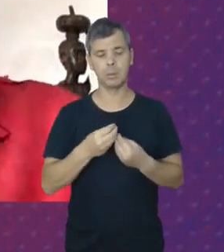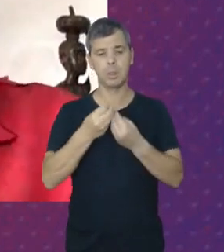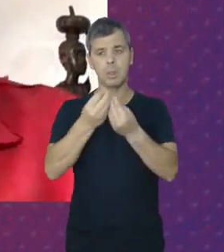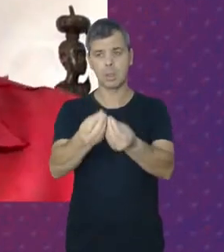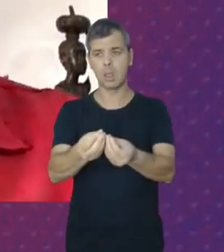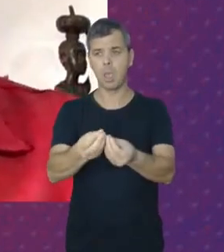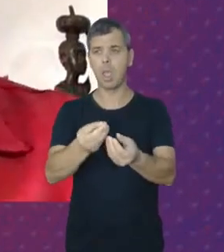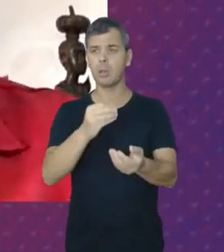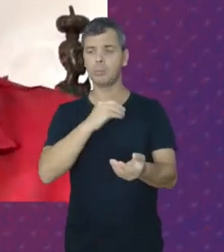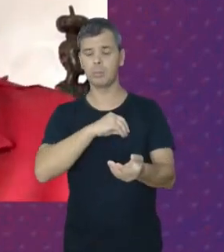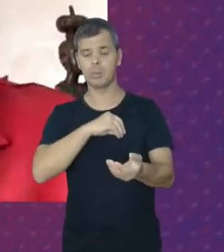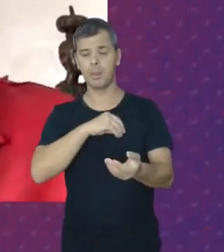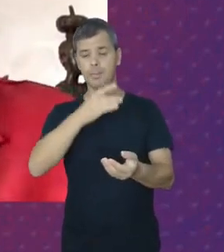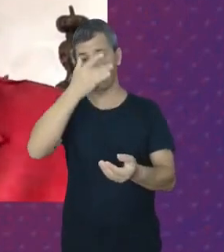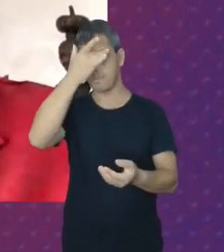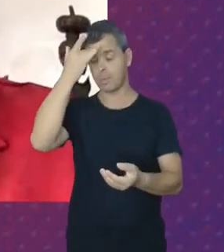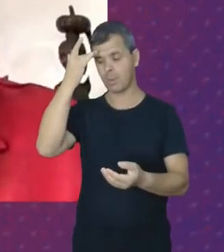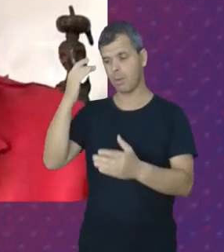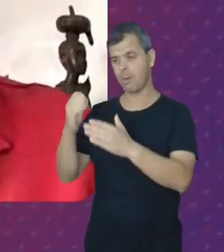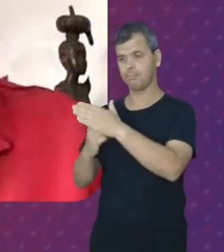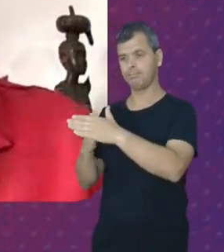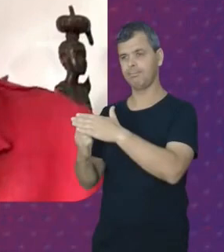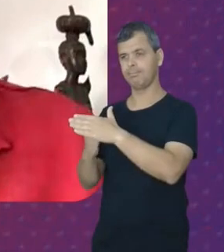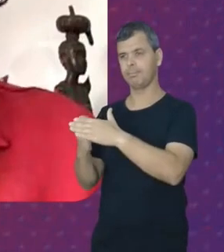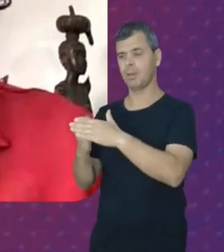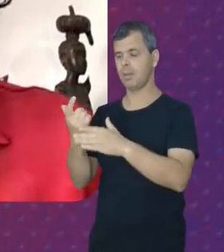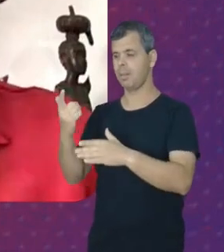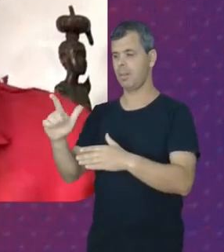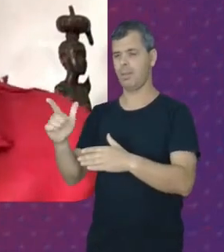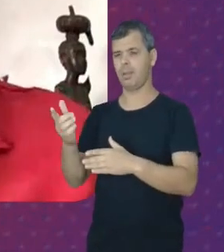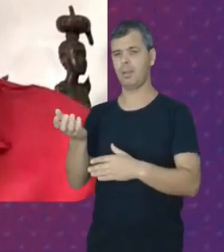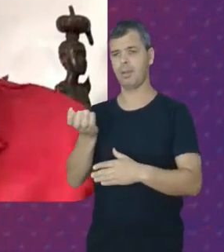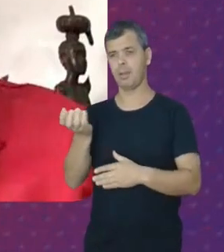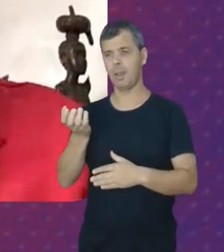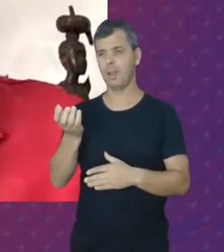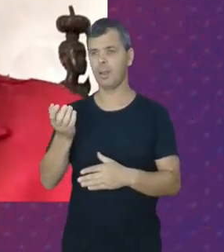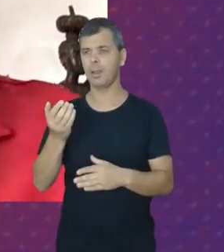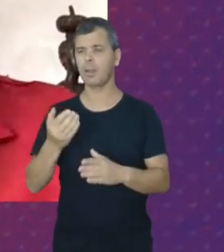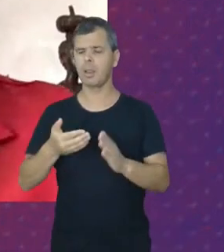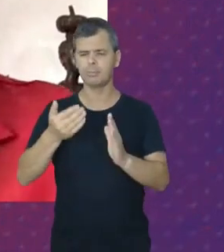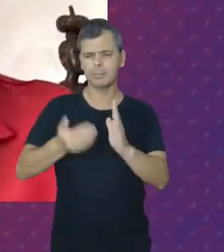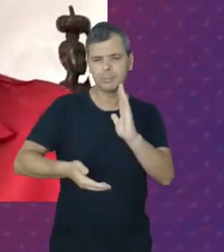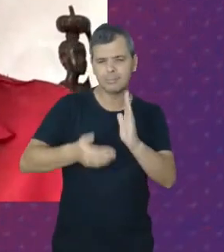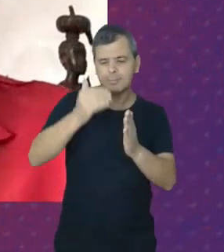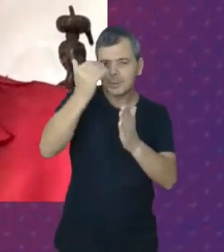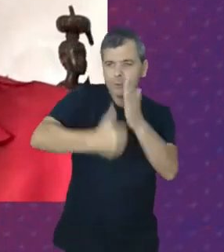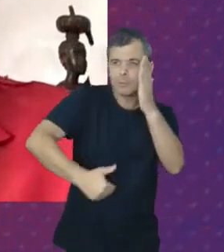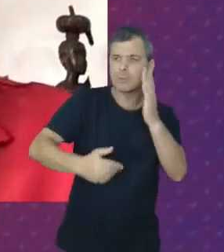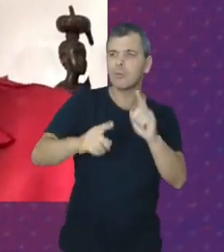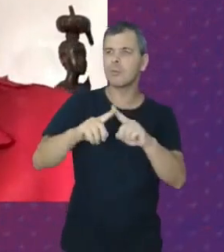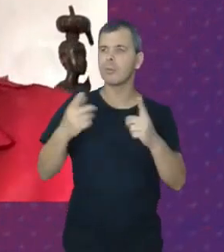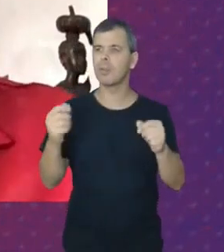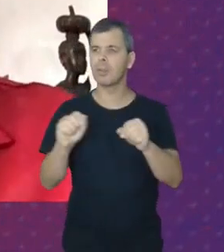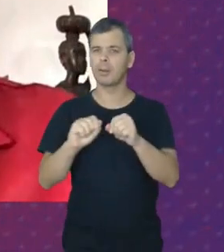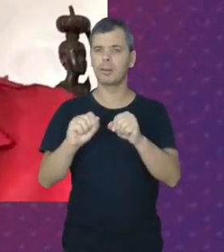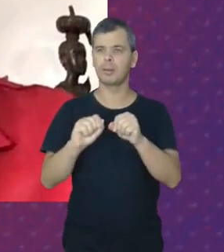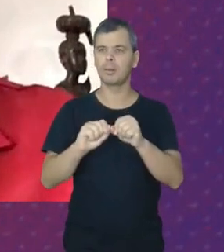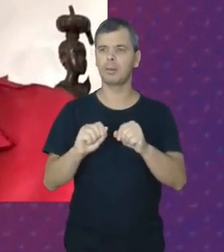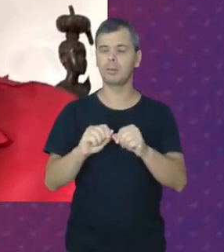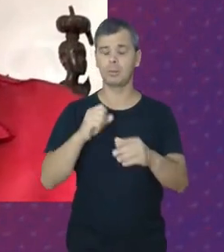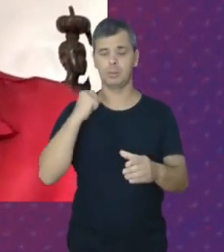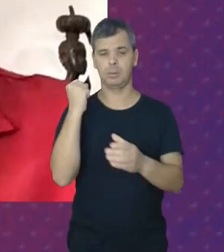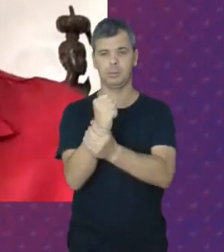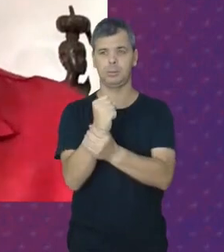Para o Empregador Já que eles Não eram Empresas Então Eles queriam Descontos Para que E pudessem